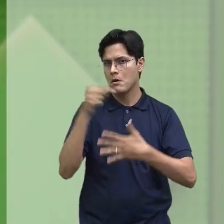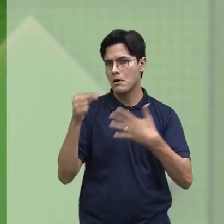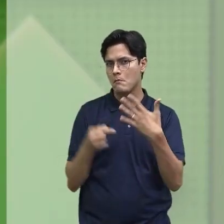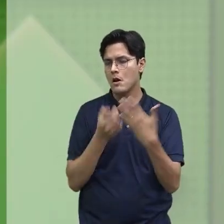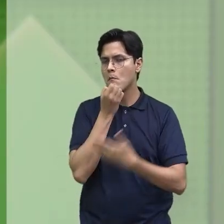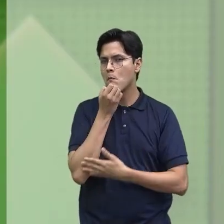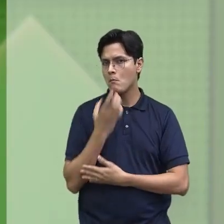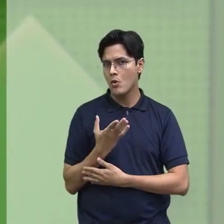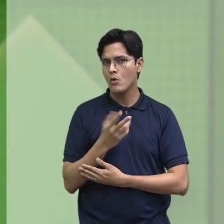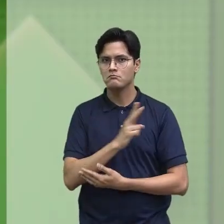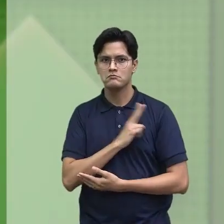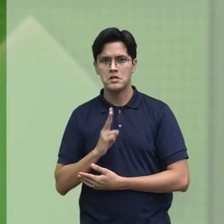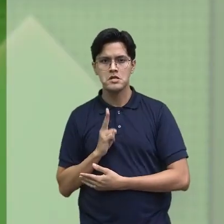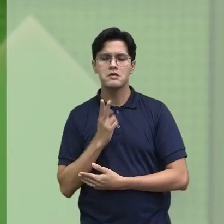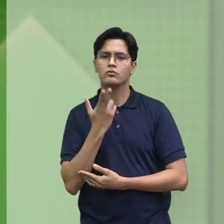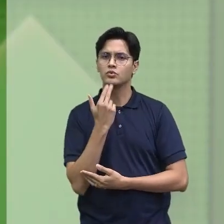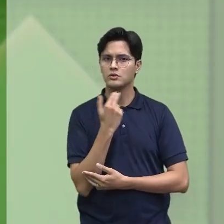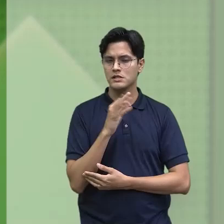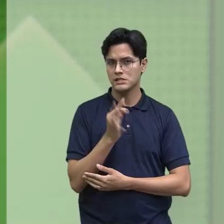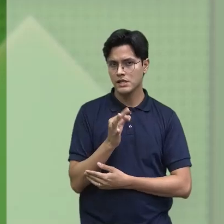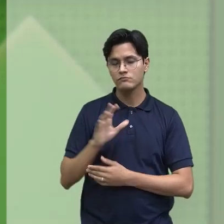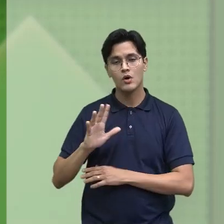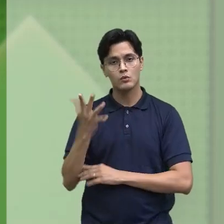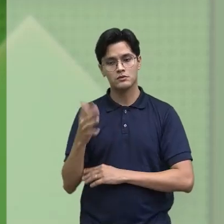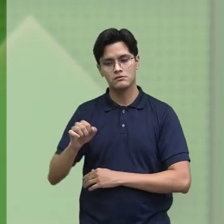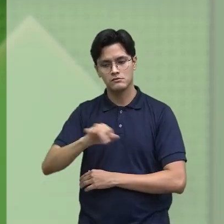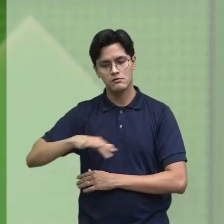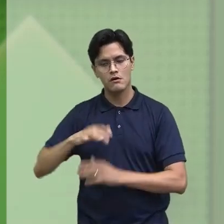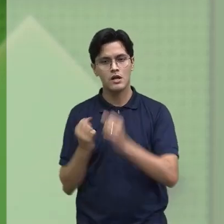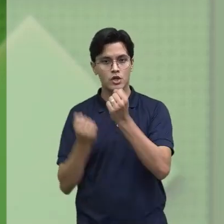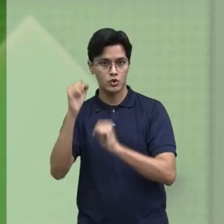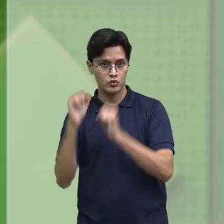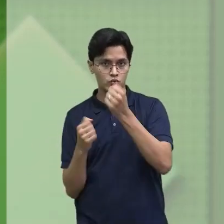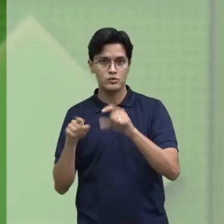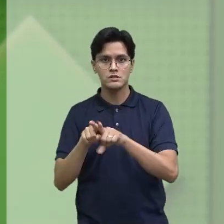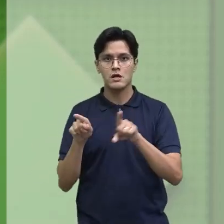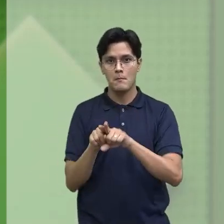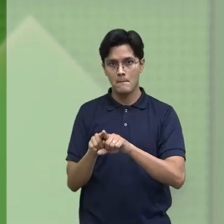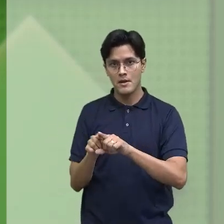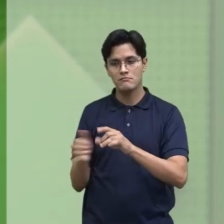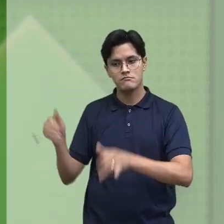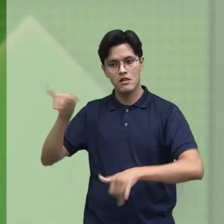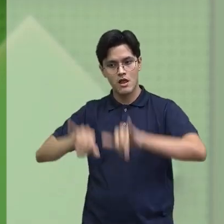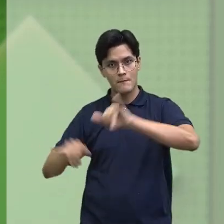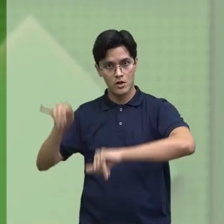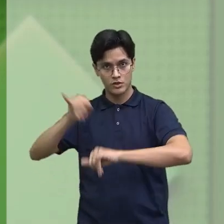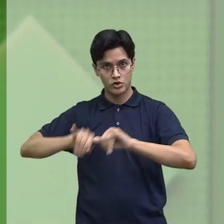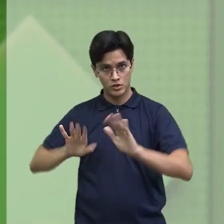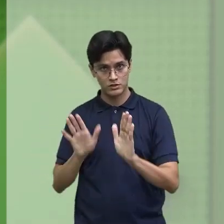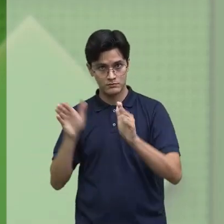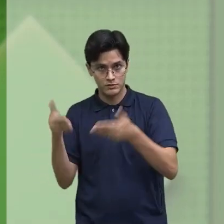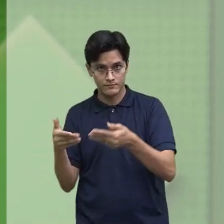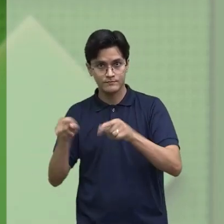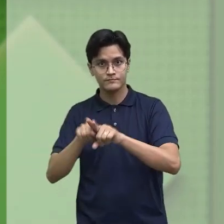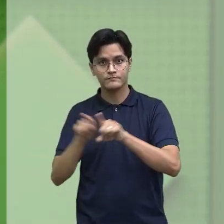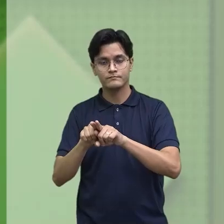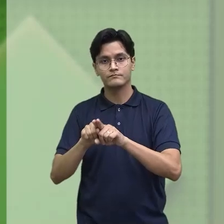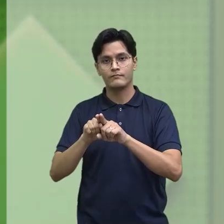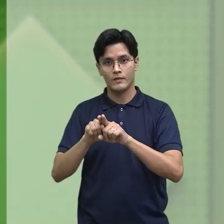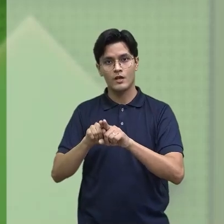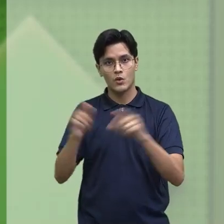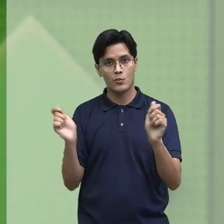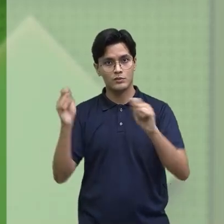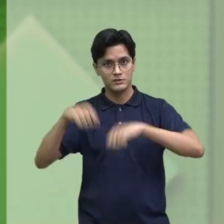é um processo que vai ocorrer dentro das indústrias, dentro de laboratórios específicos, para ajudar ali também a preservar a